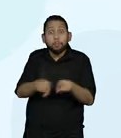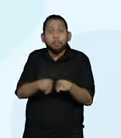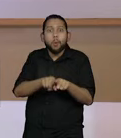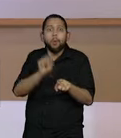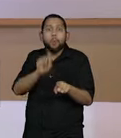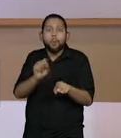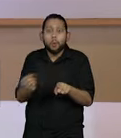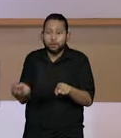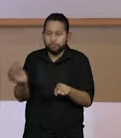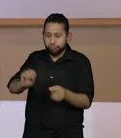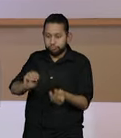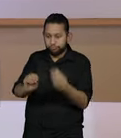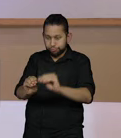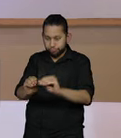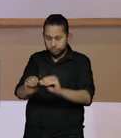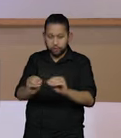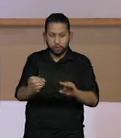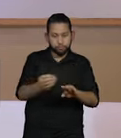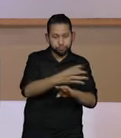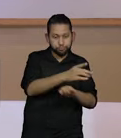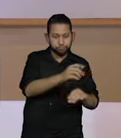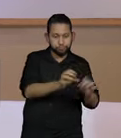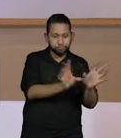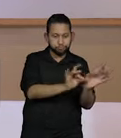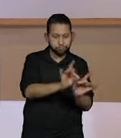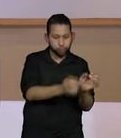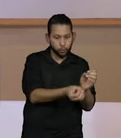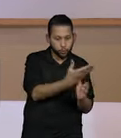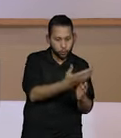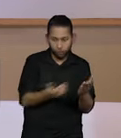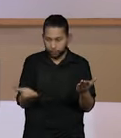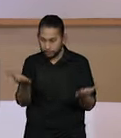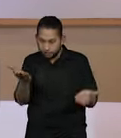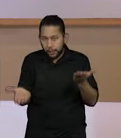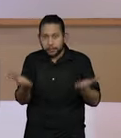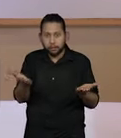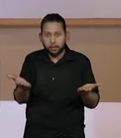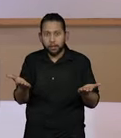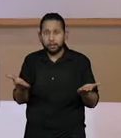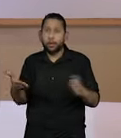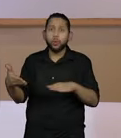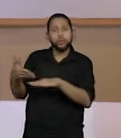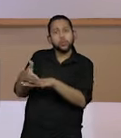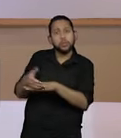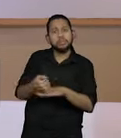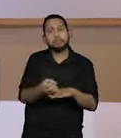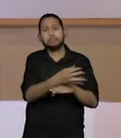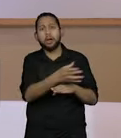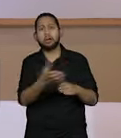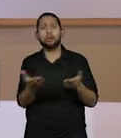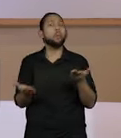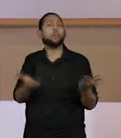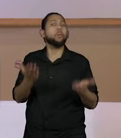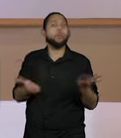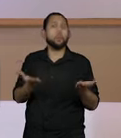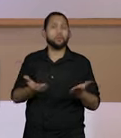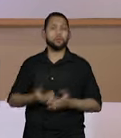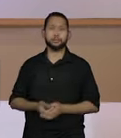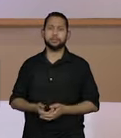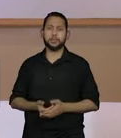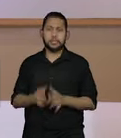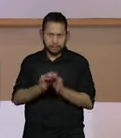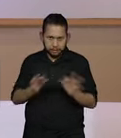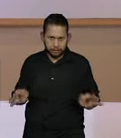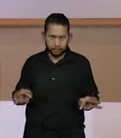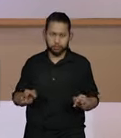prática. Não vamos somente fazer o balanceamento comum. A nossa intenção é,